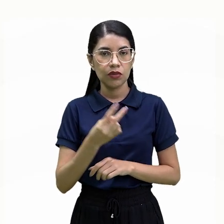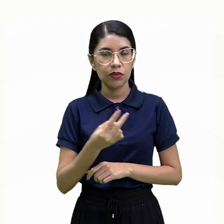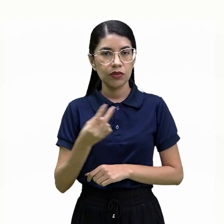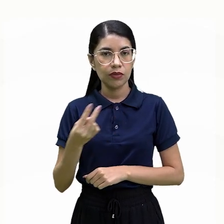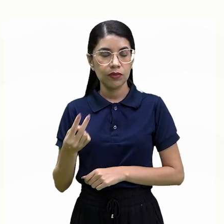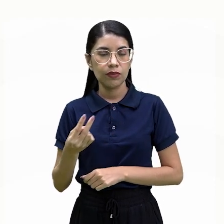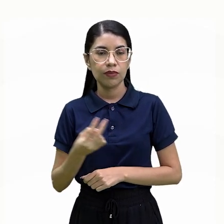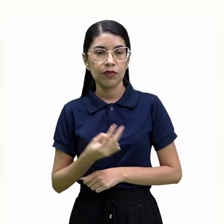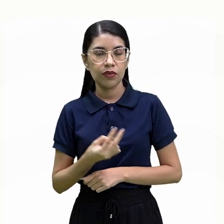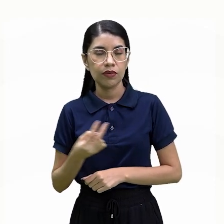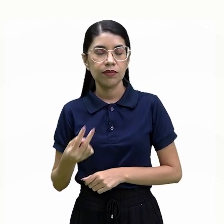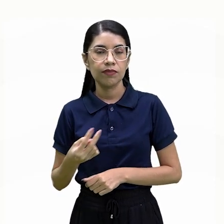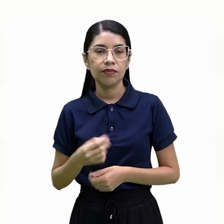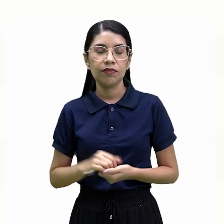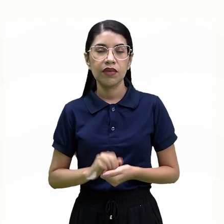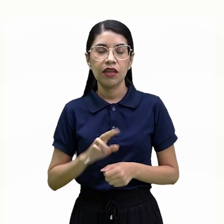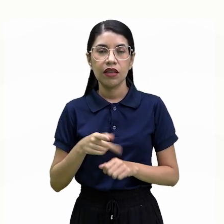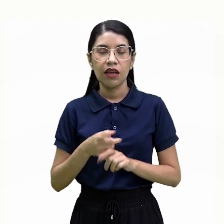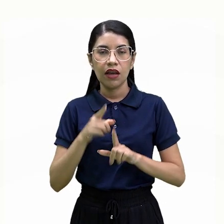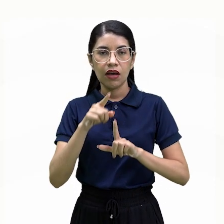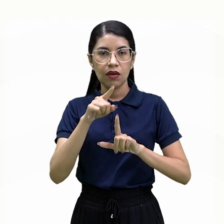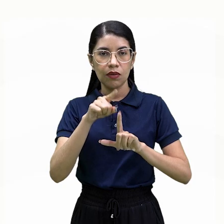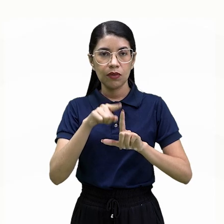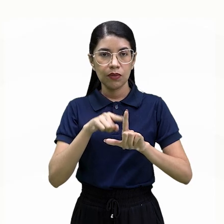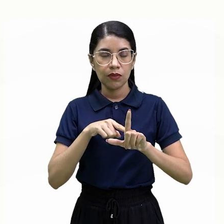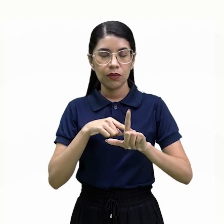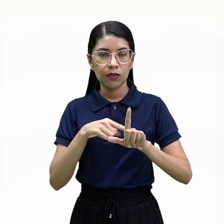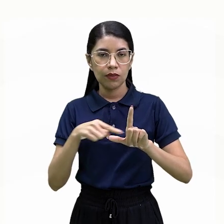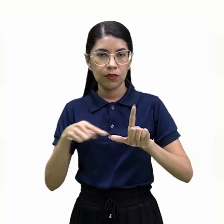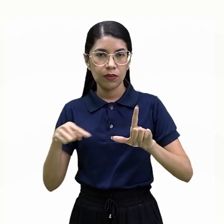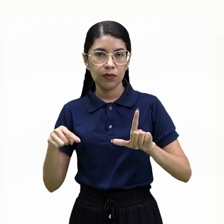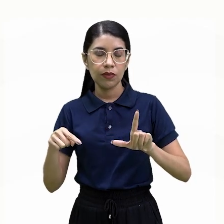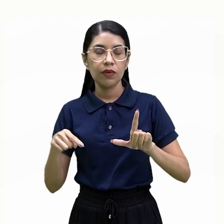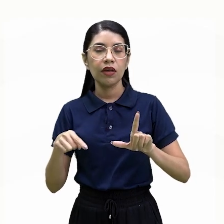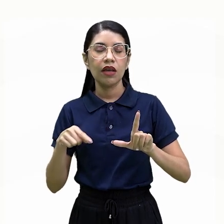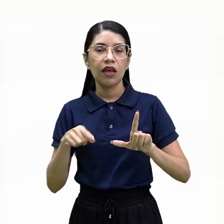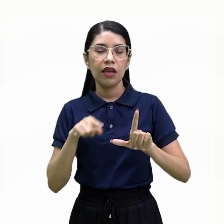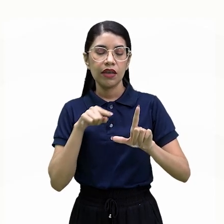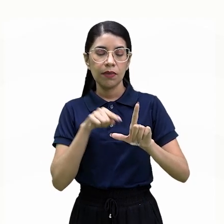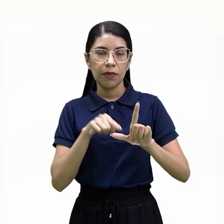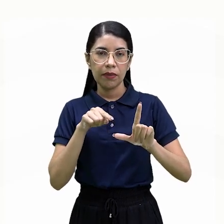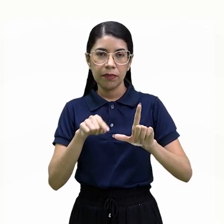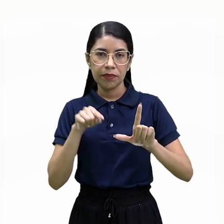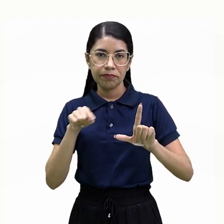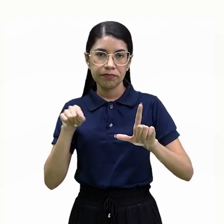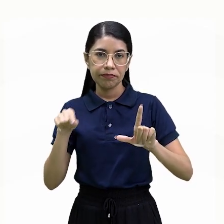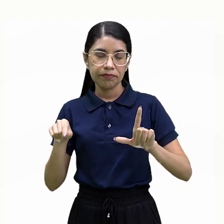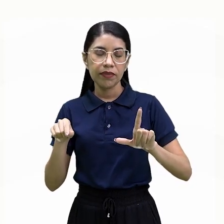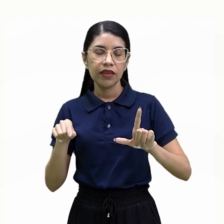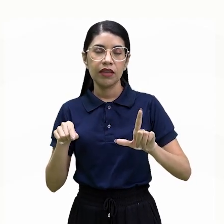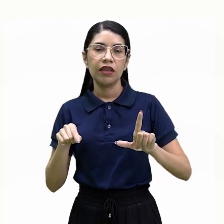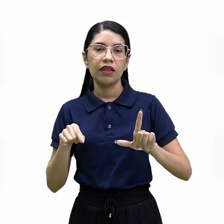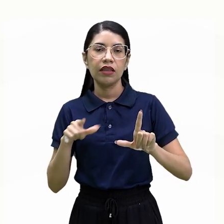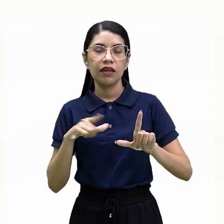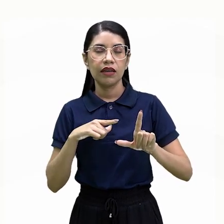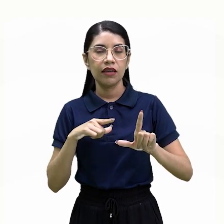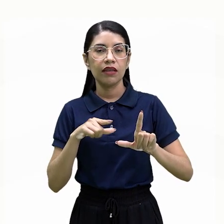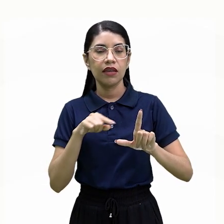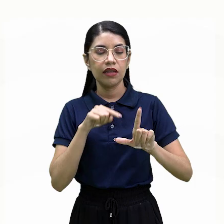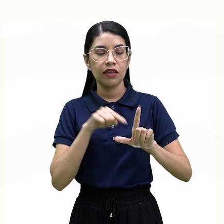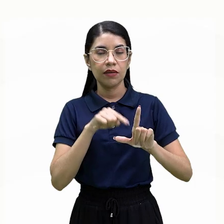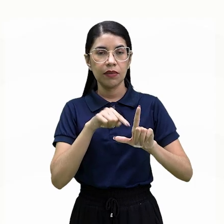Próximo, desenhe o eixo horizontal, o eixo X, marque os intervalos de classe ao longo do eixo